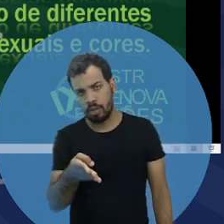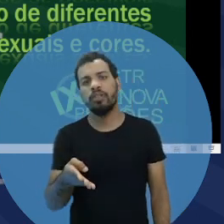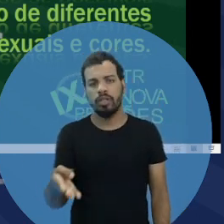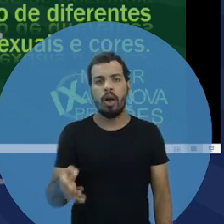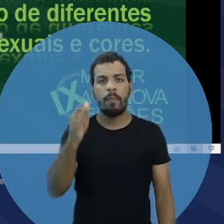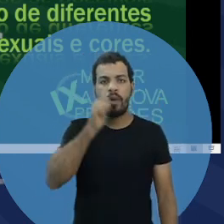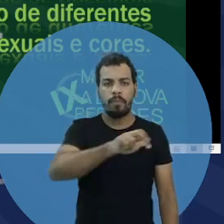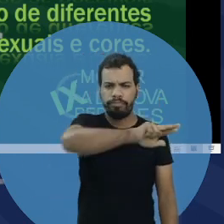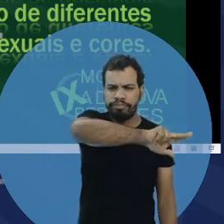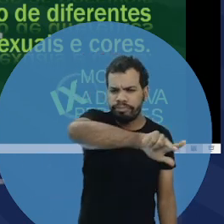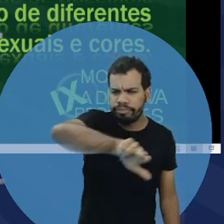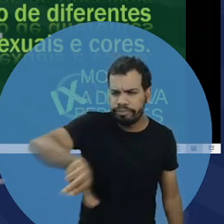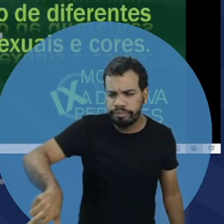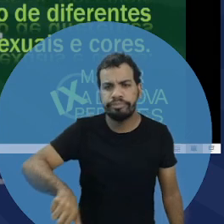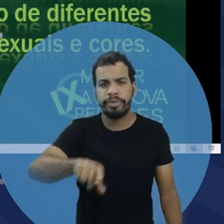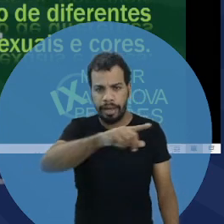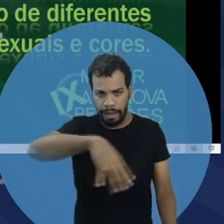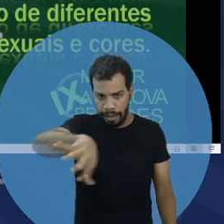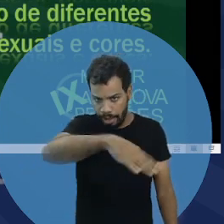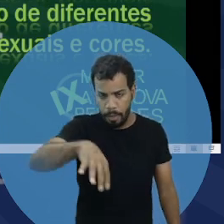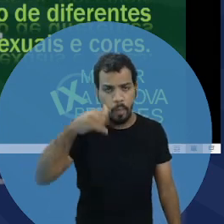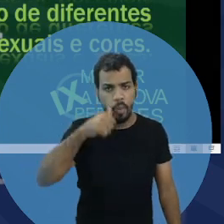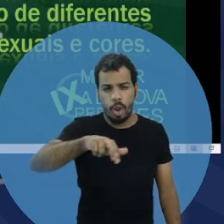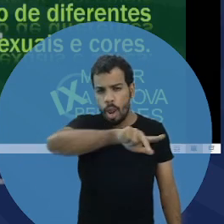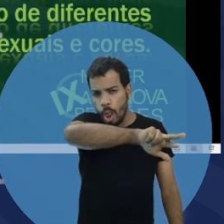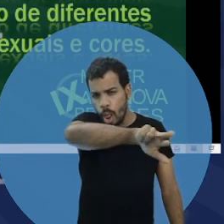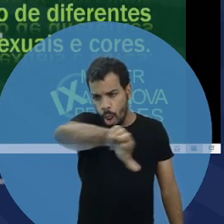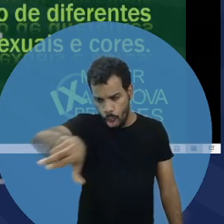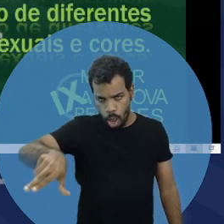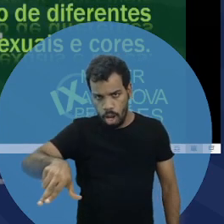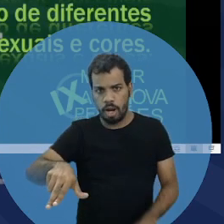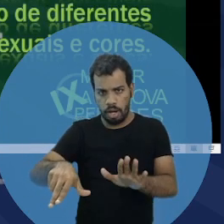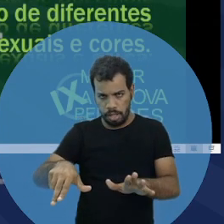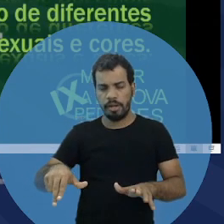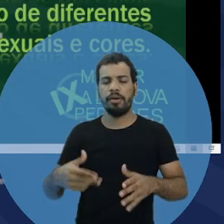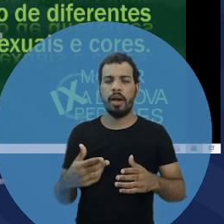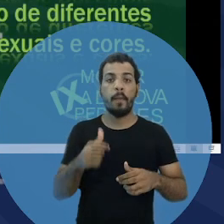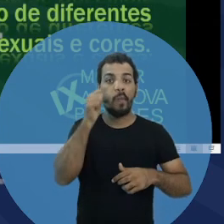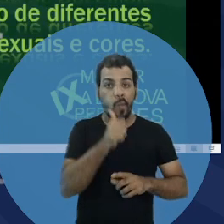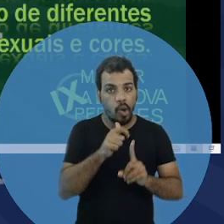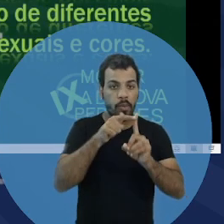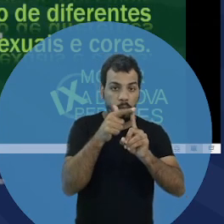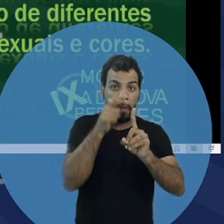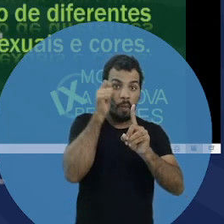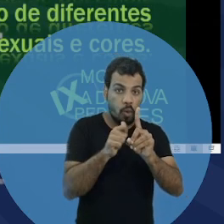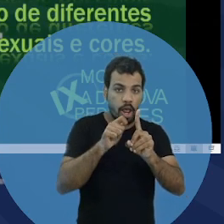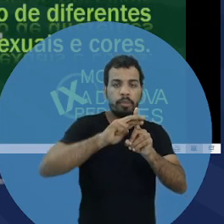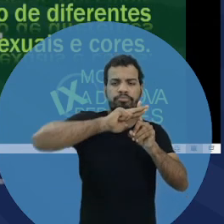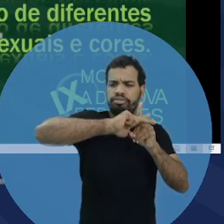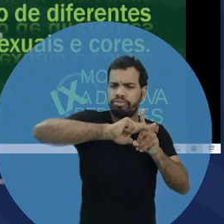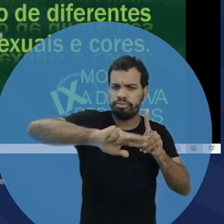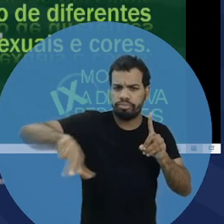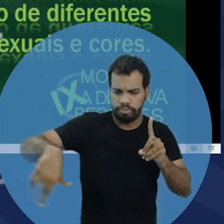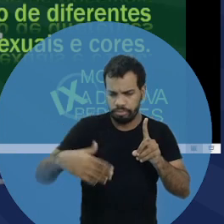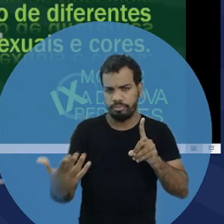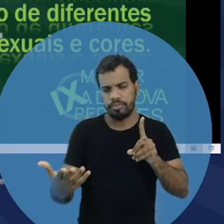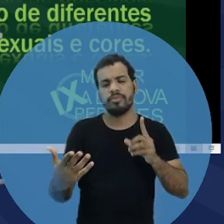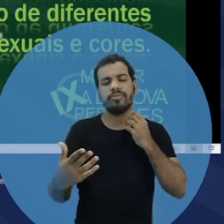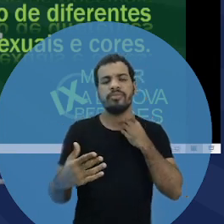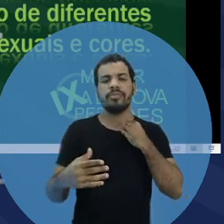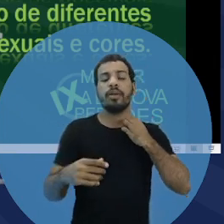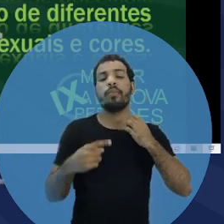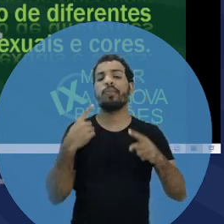essas mulheraridades, né? Essas diversidades de mulheres, certo? Porque a gente entende que